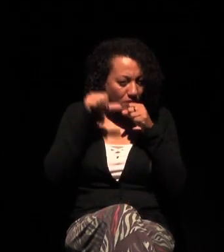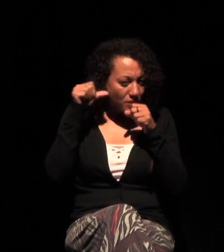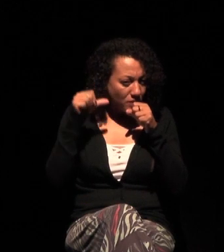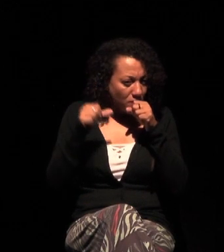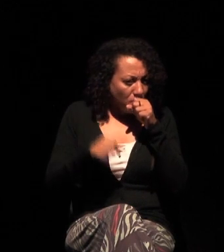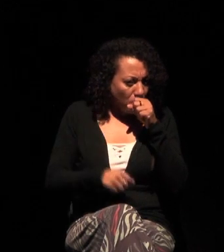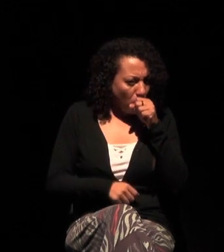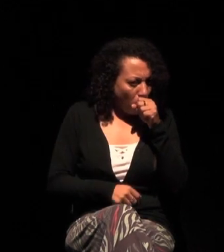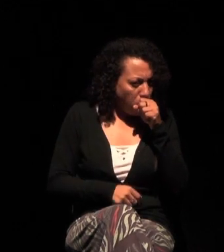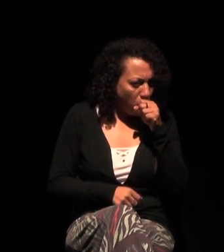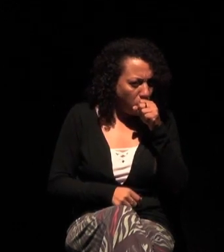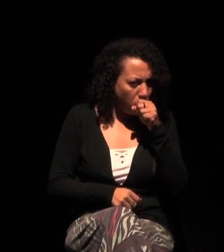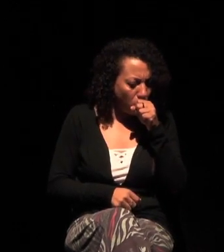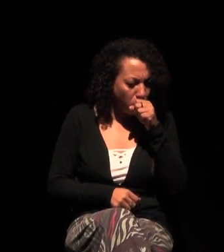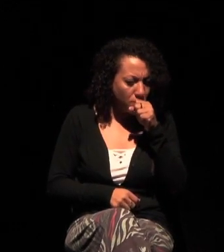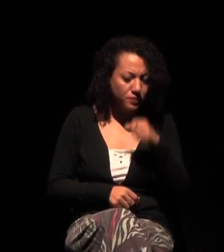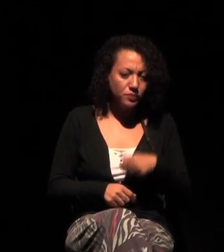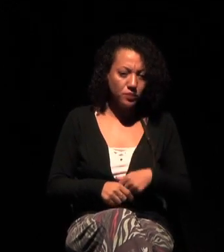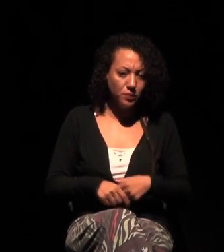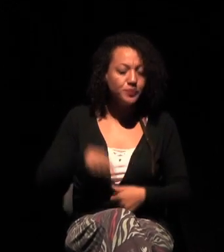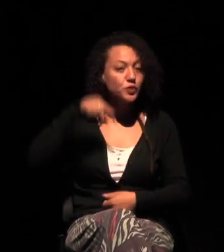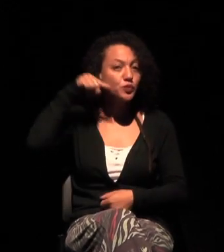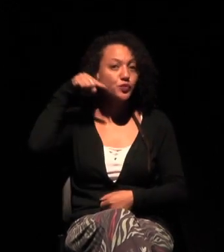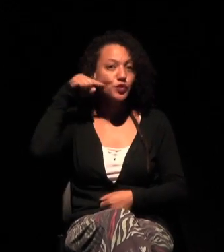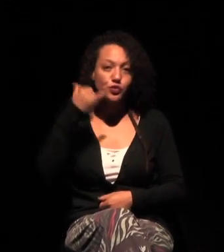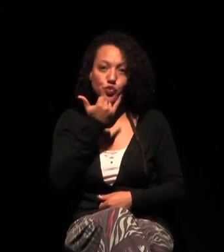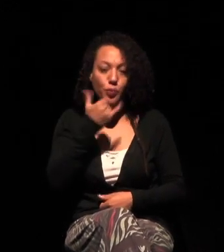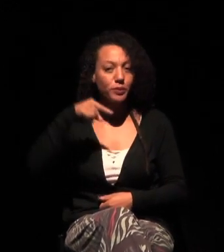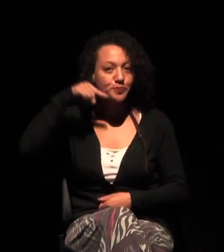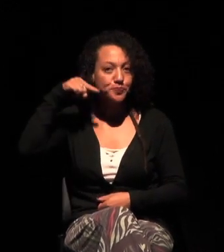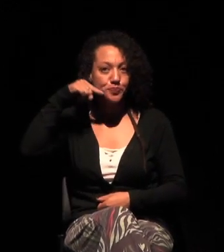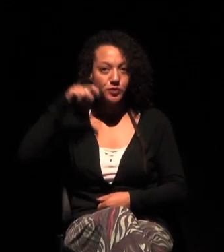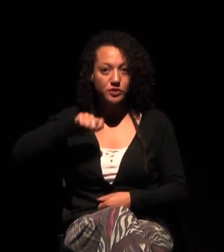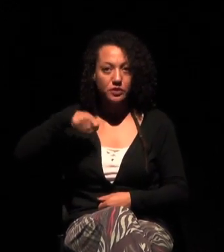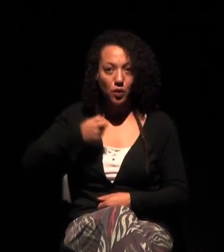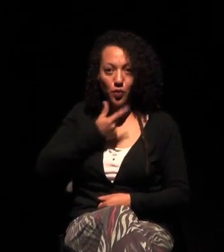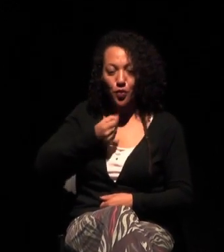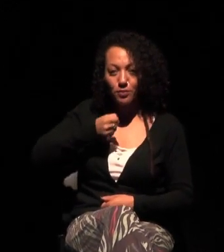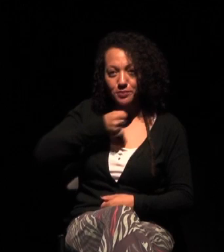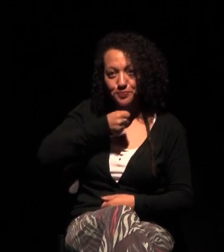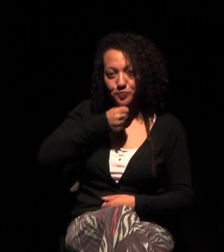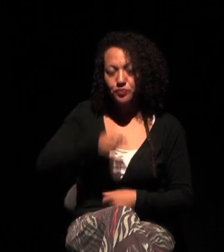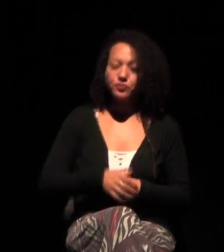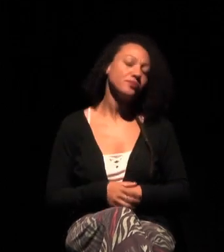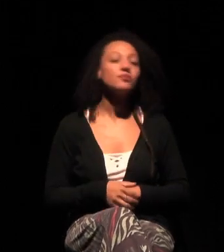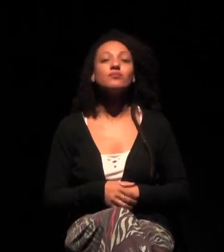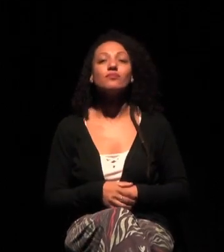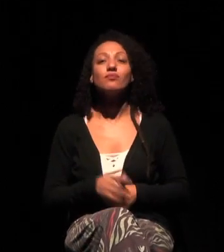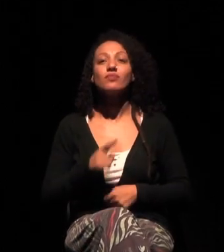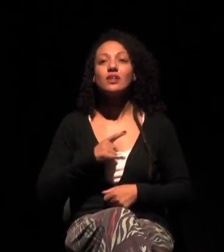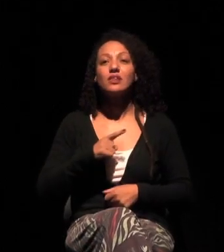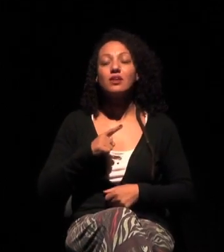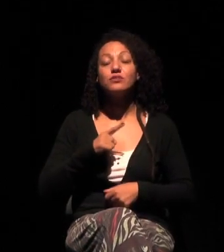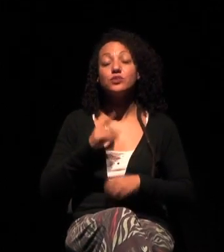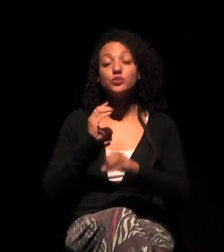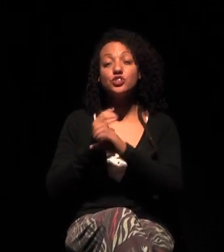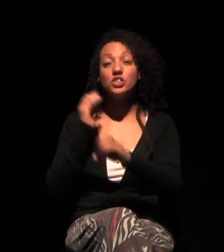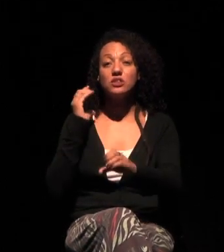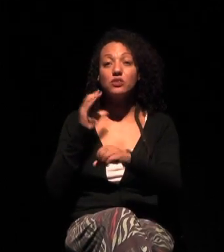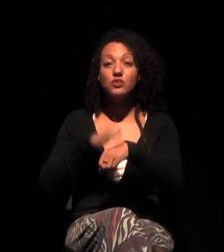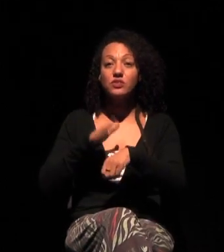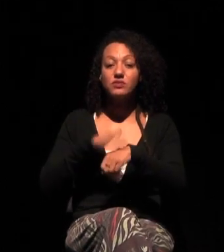eu vou me permitir um comentário de um engenheiro que teve a oportunidade de fazer tanta aceitação como a